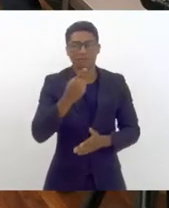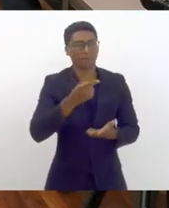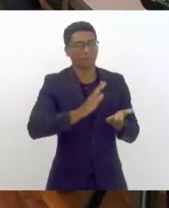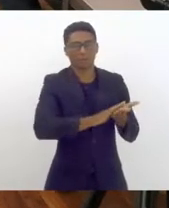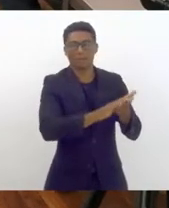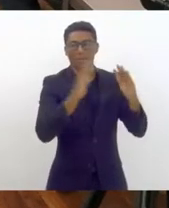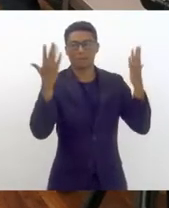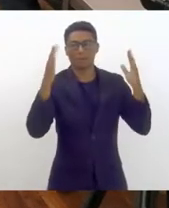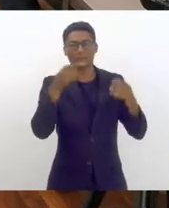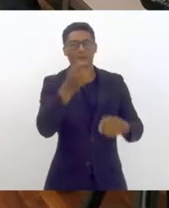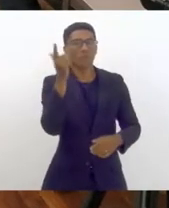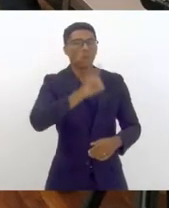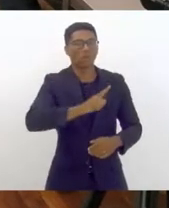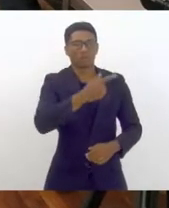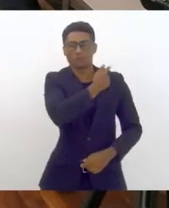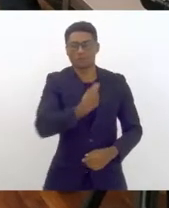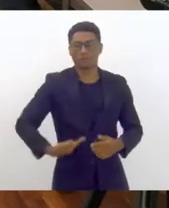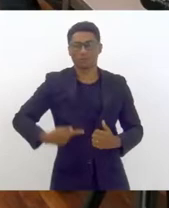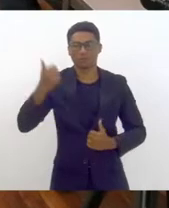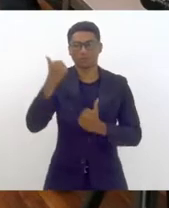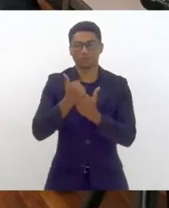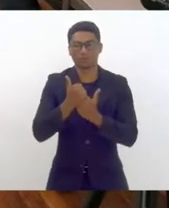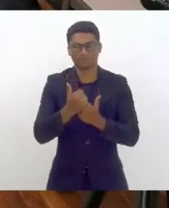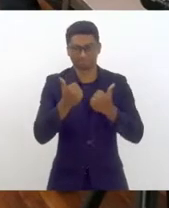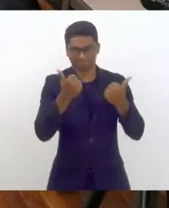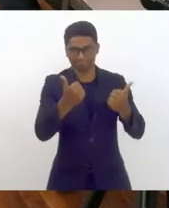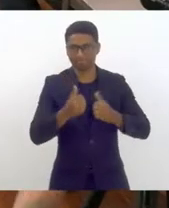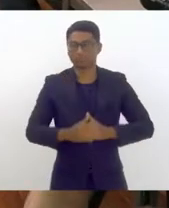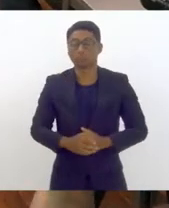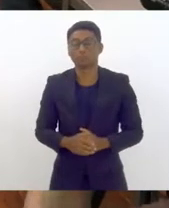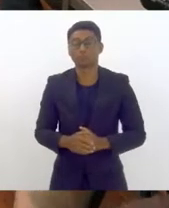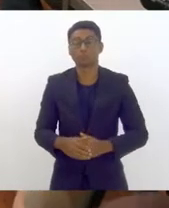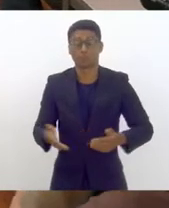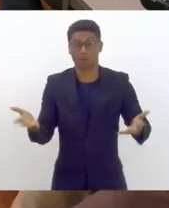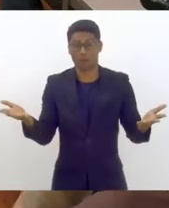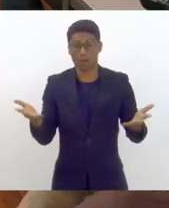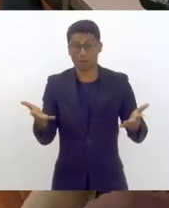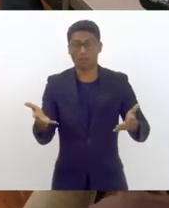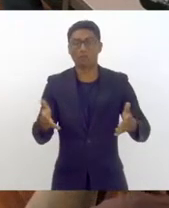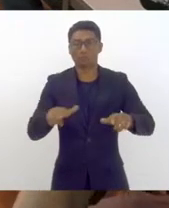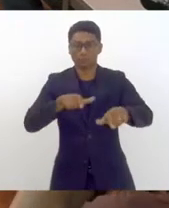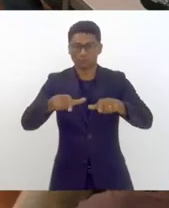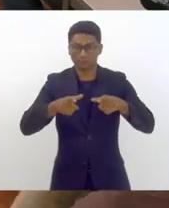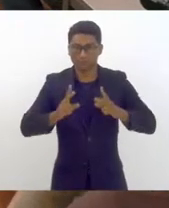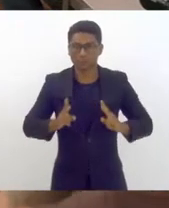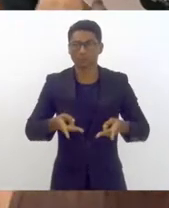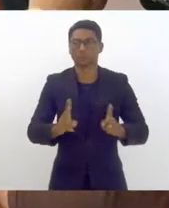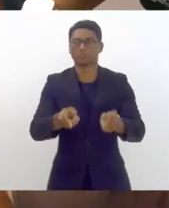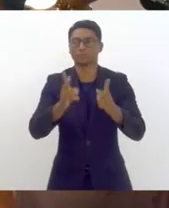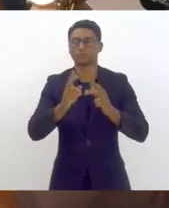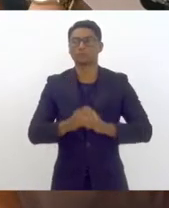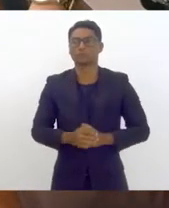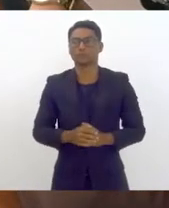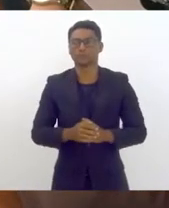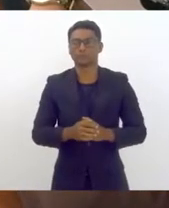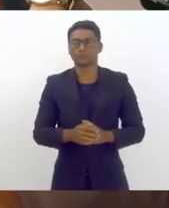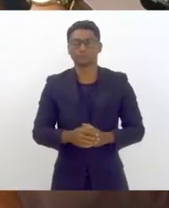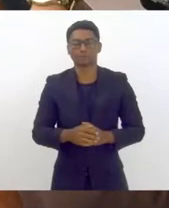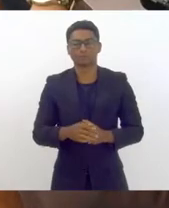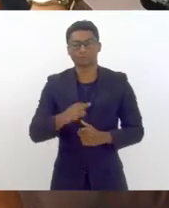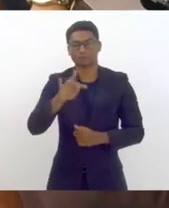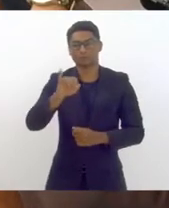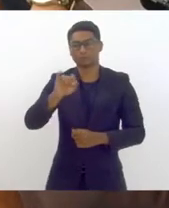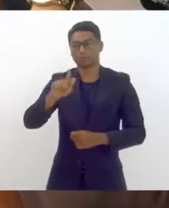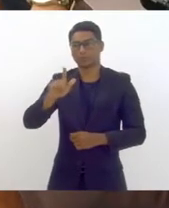Obrigado, Rodrigo. Obrigado. Obrigado, fica com Deus. Dando sequência aos trabalhos, eu ratifico as palavras do deputado Thiago